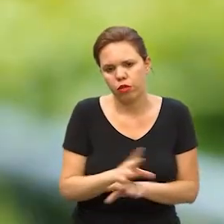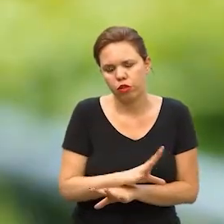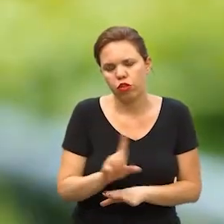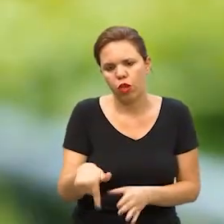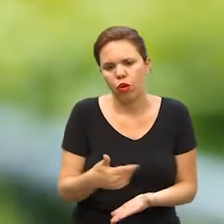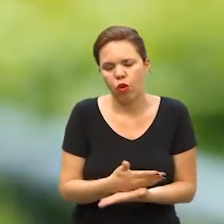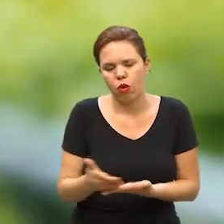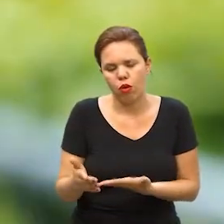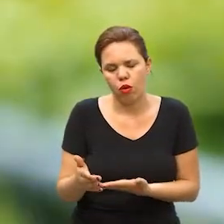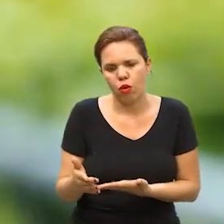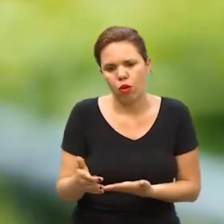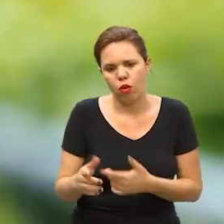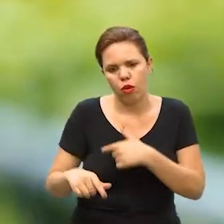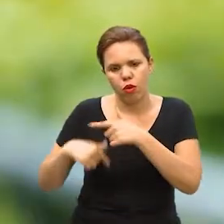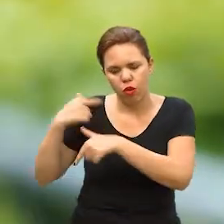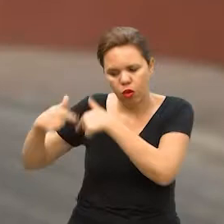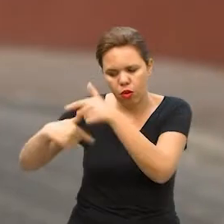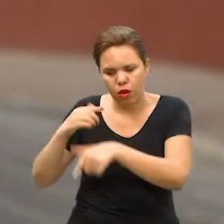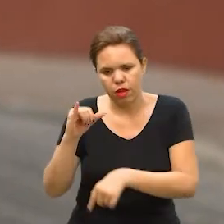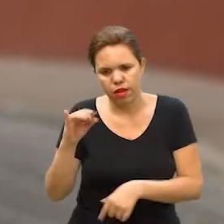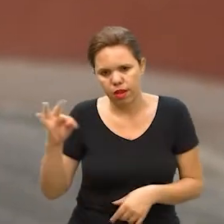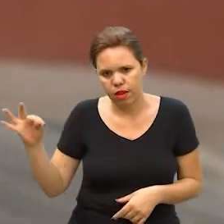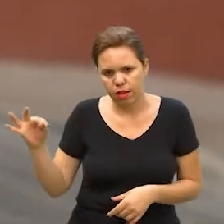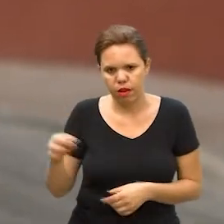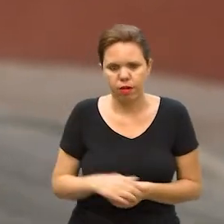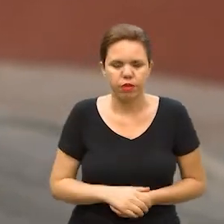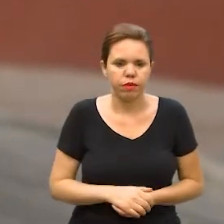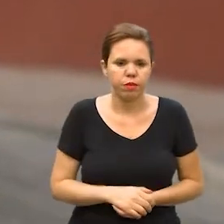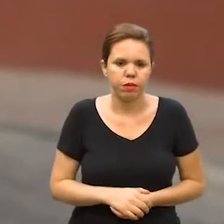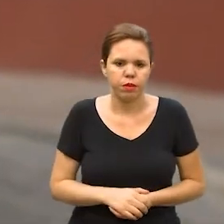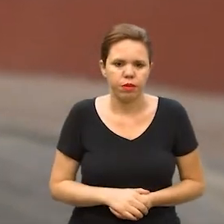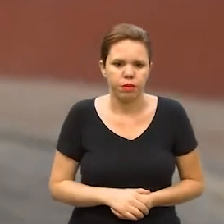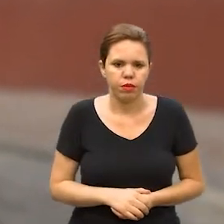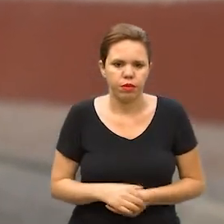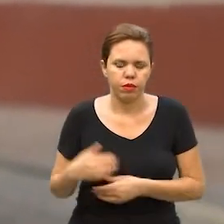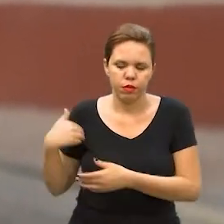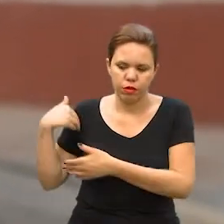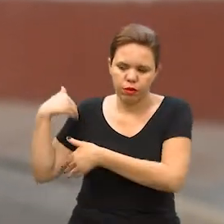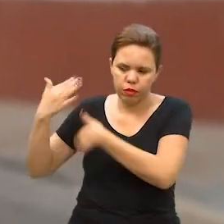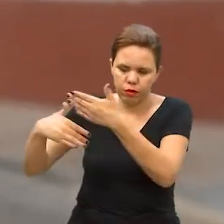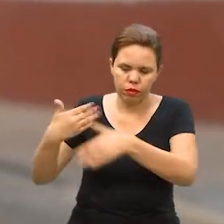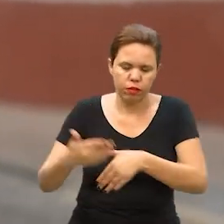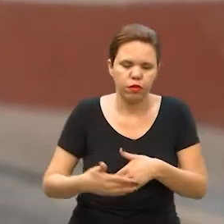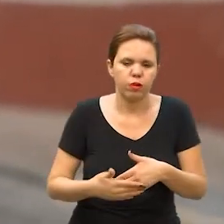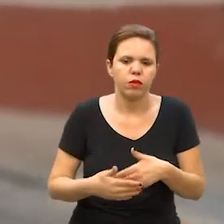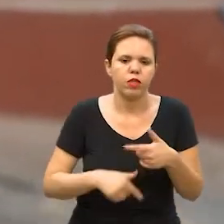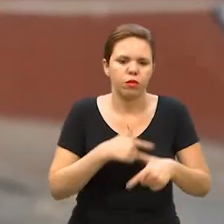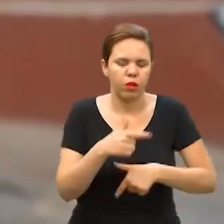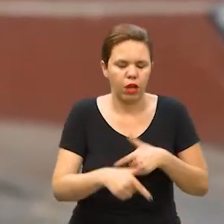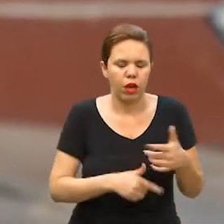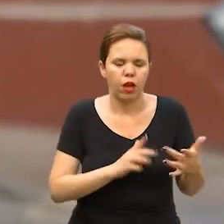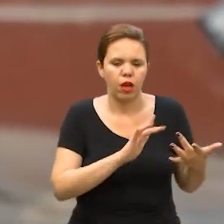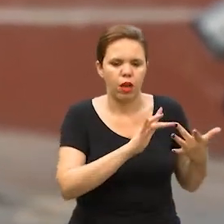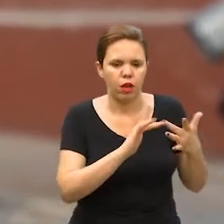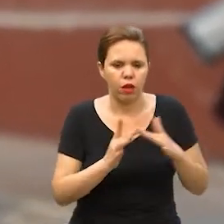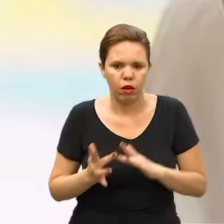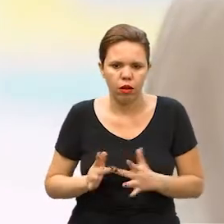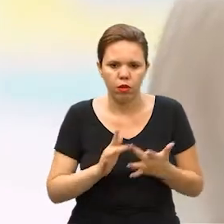começo da trajetória da CIT, né? Ao longo dessa trajetória, essa combinação de